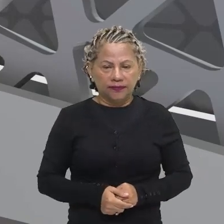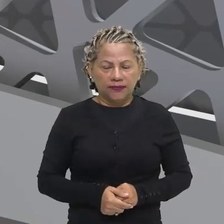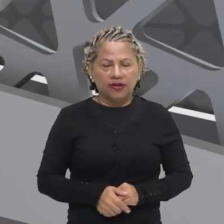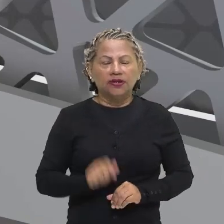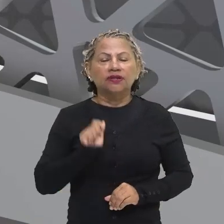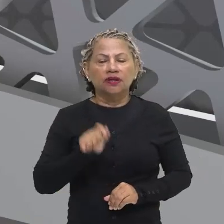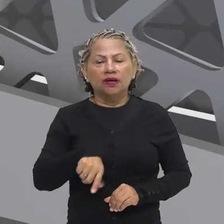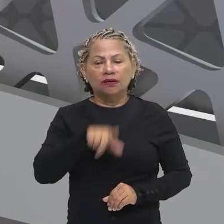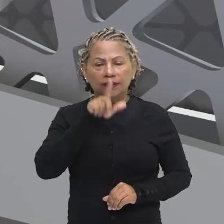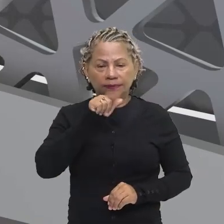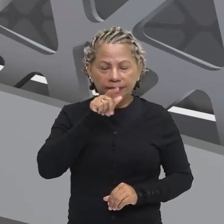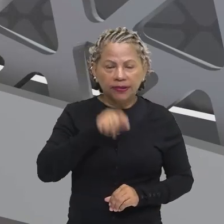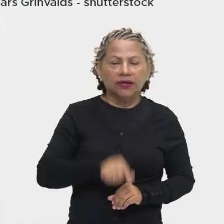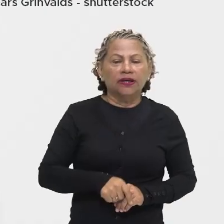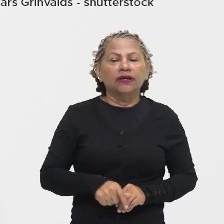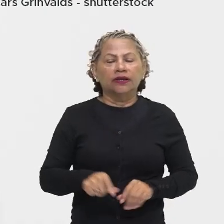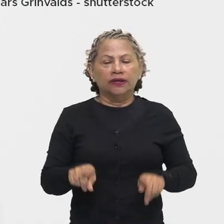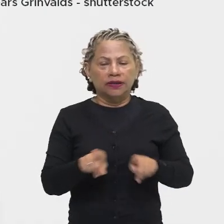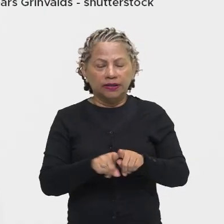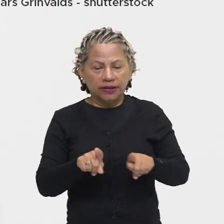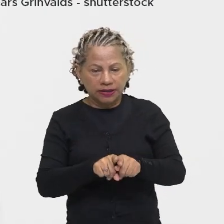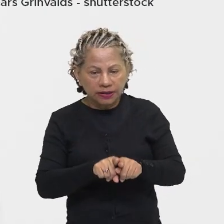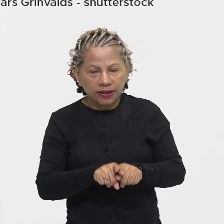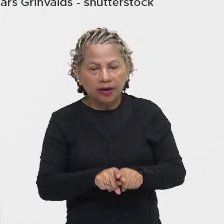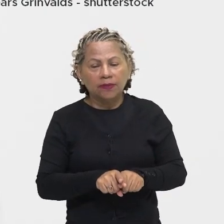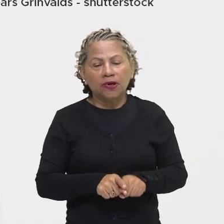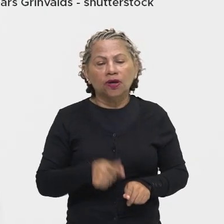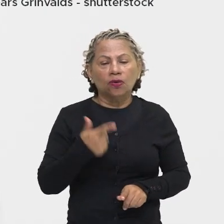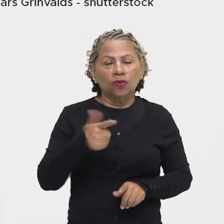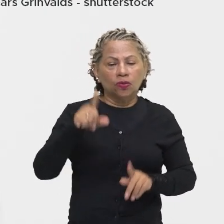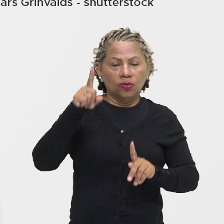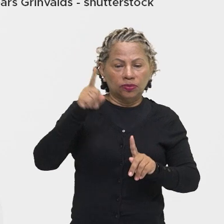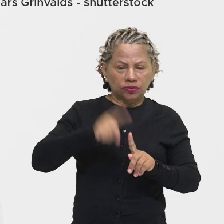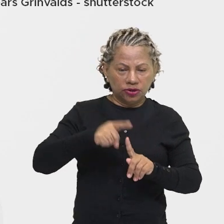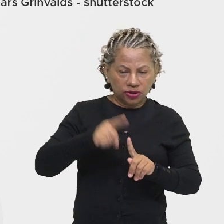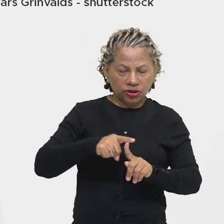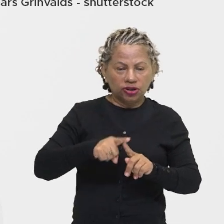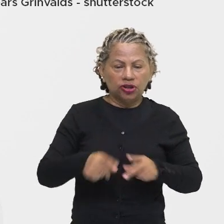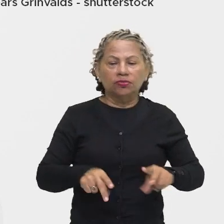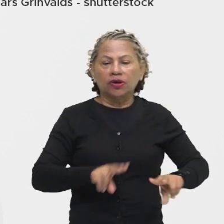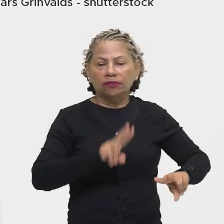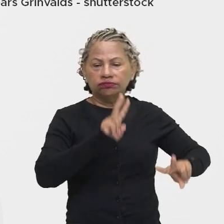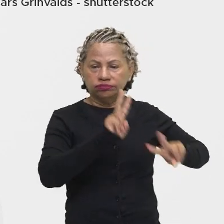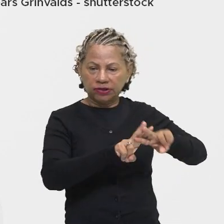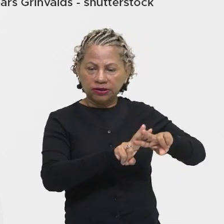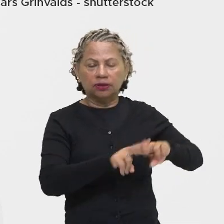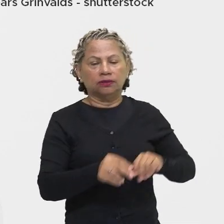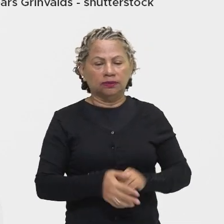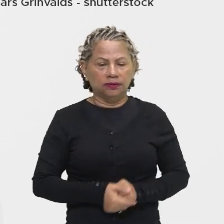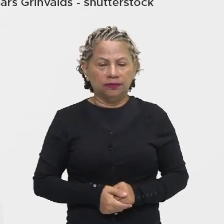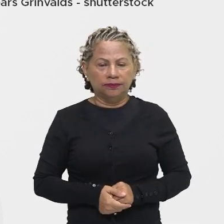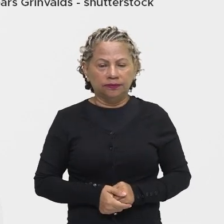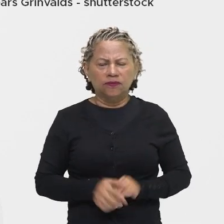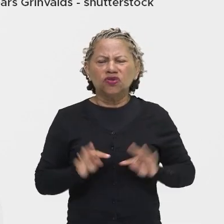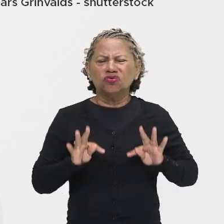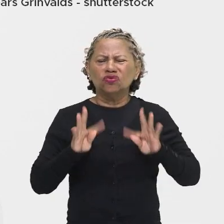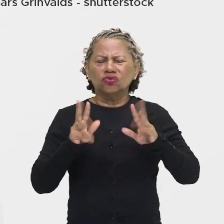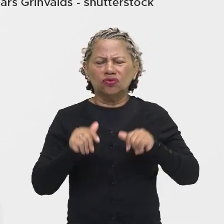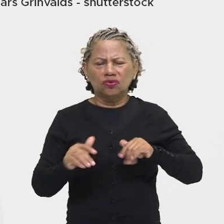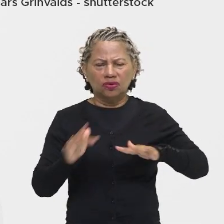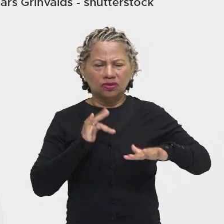tuitaços e as hashtags, tá? Todas as redes sociais apresentam